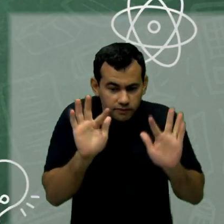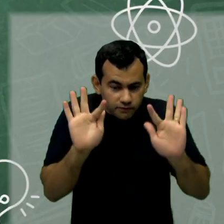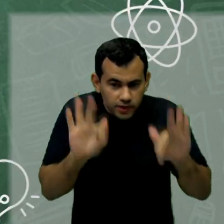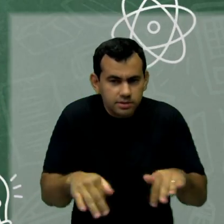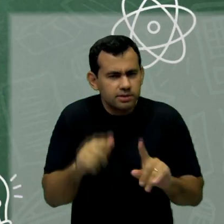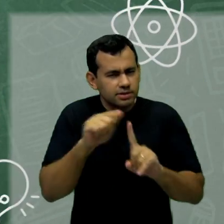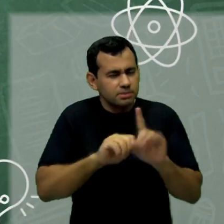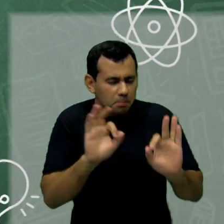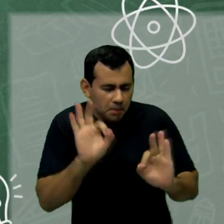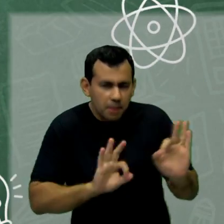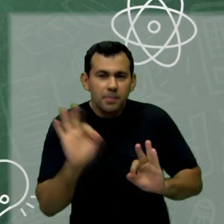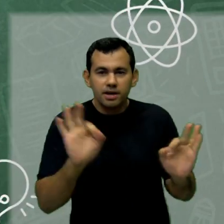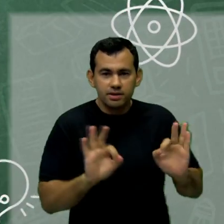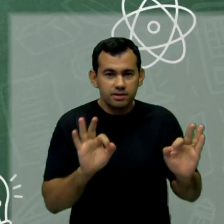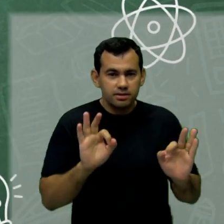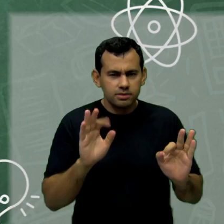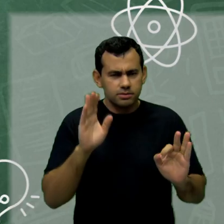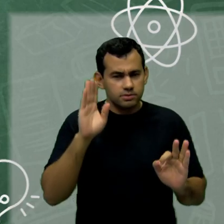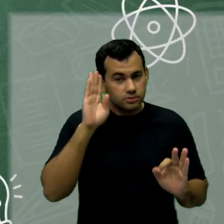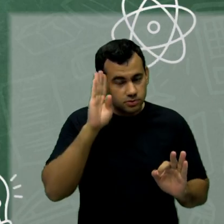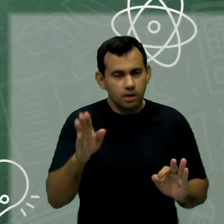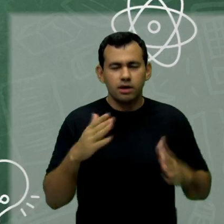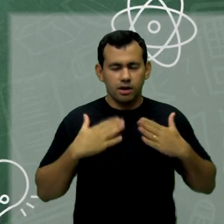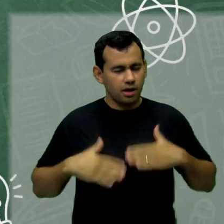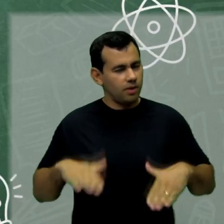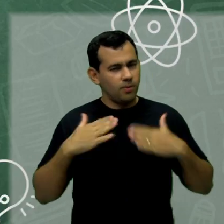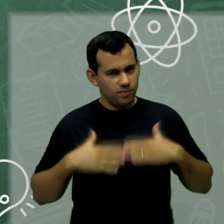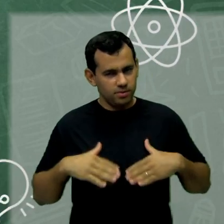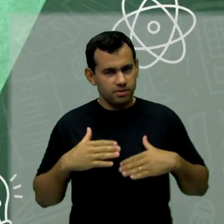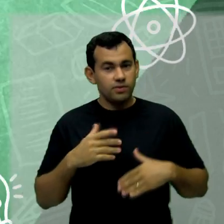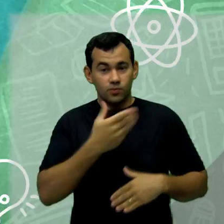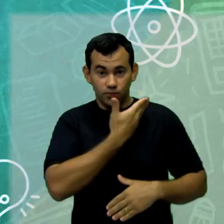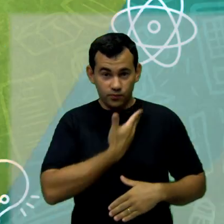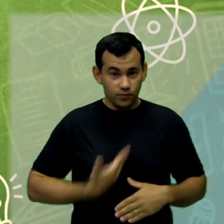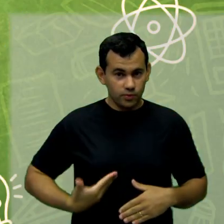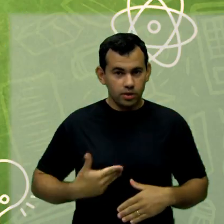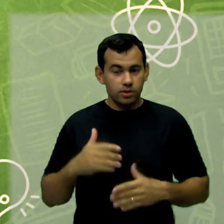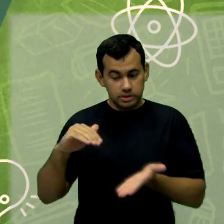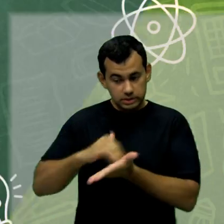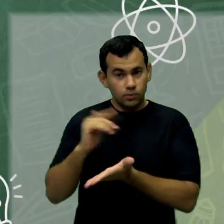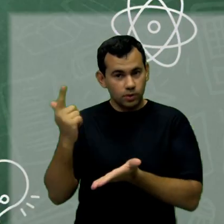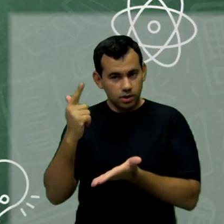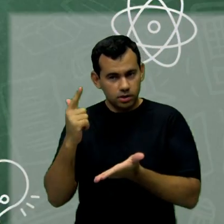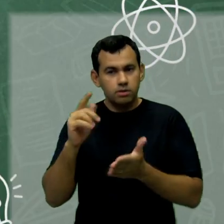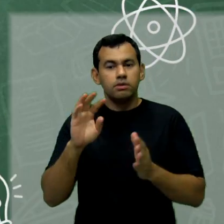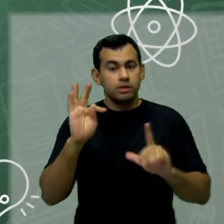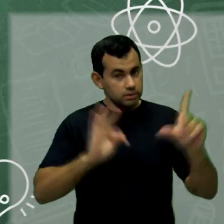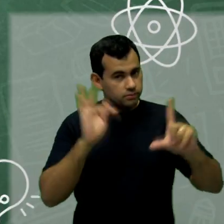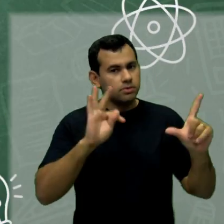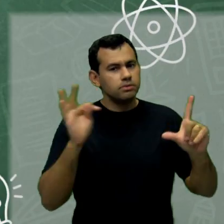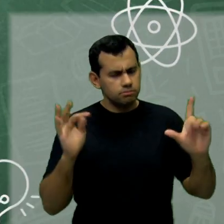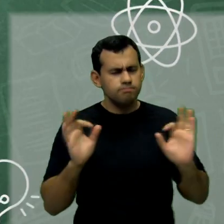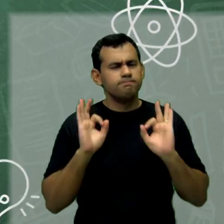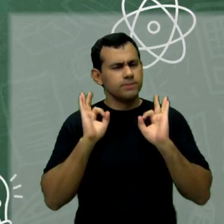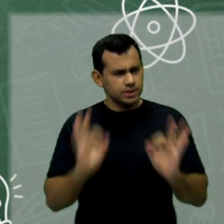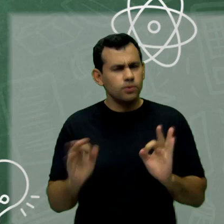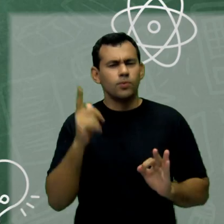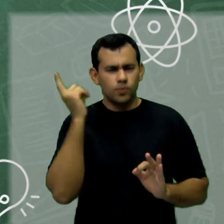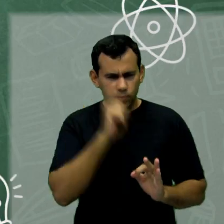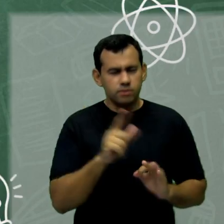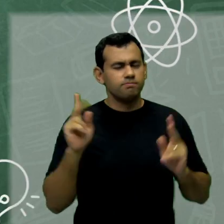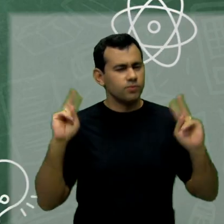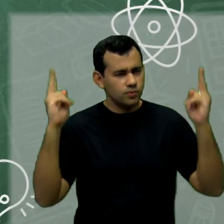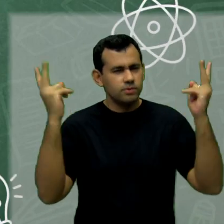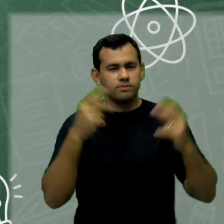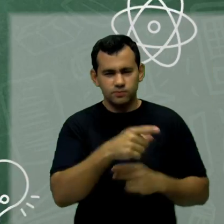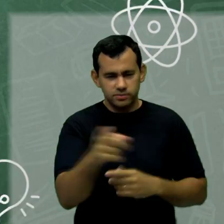estamos no último mês de preparação para o grande dia, mas calma porque com a ajuda do governo de Goiás, Seduc, TBC, você com